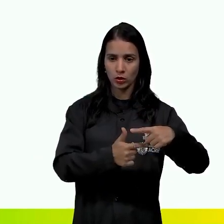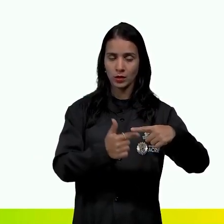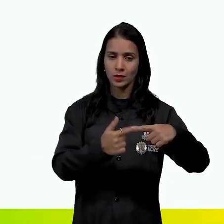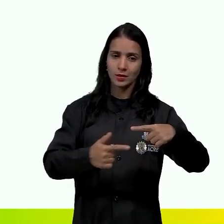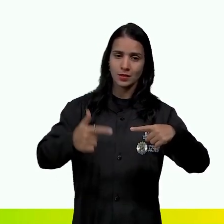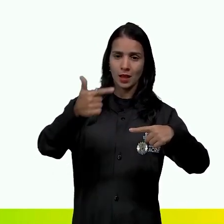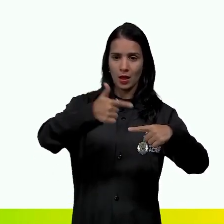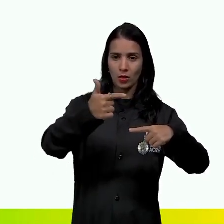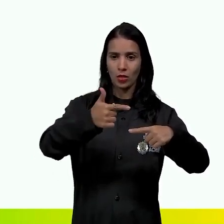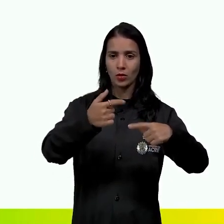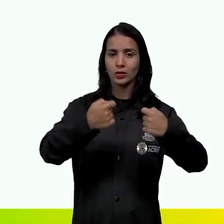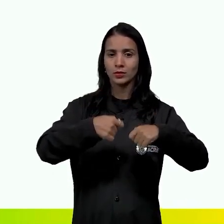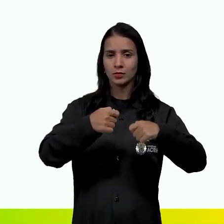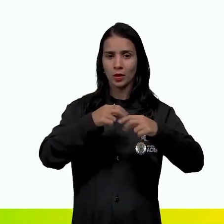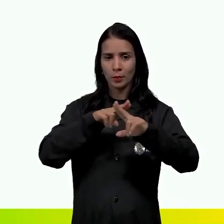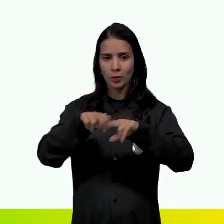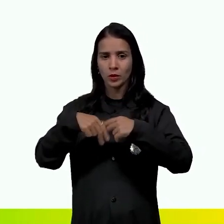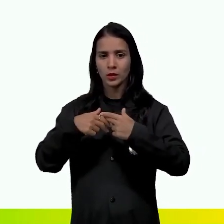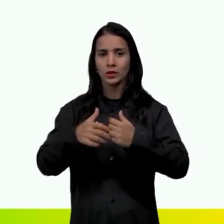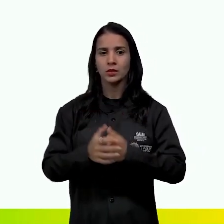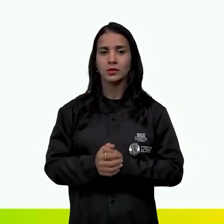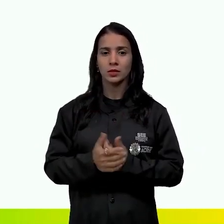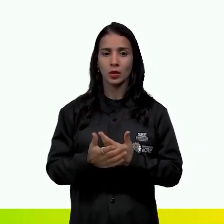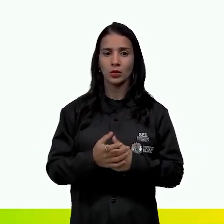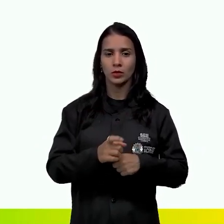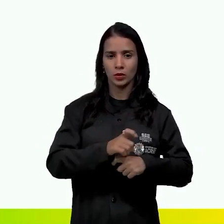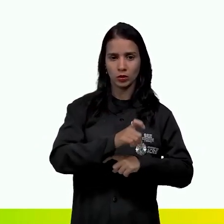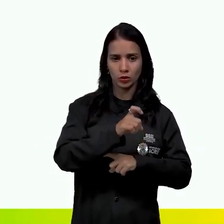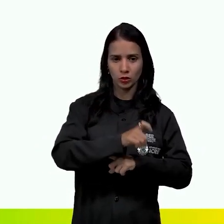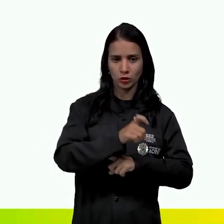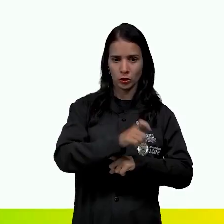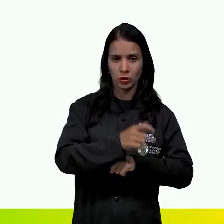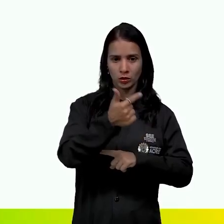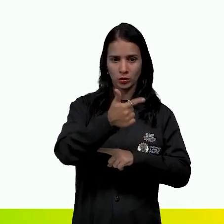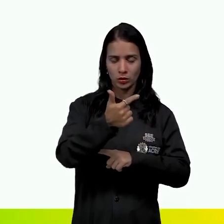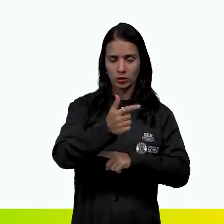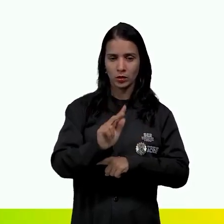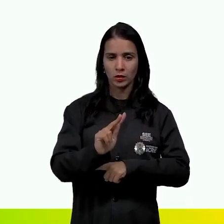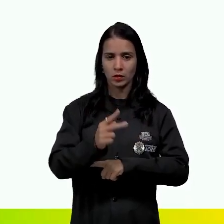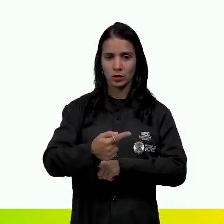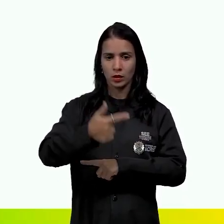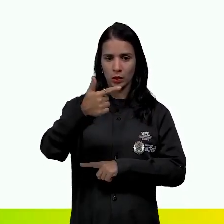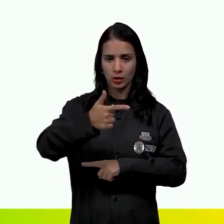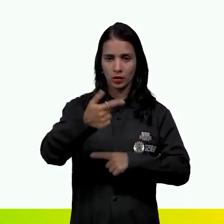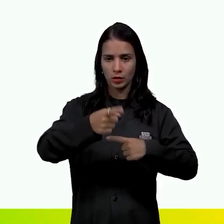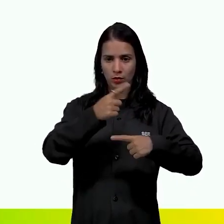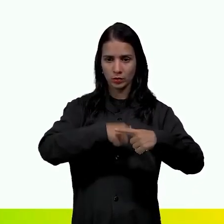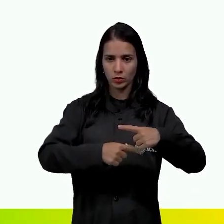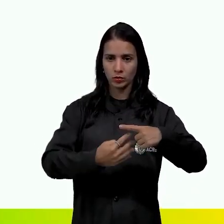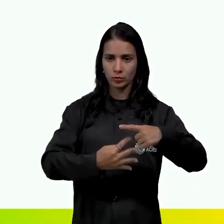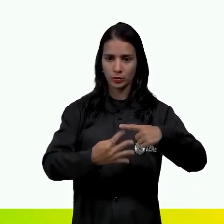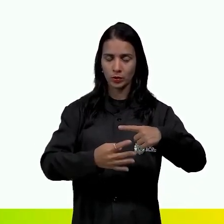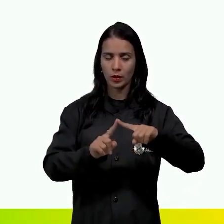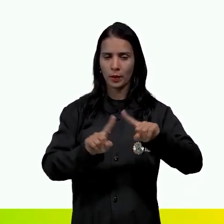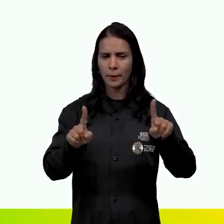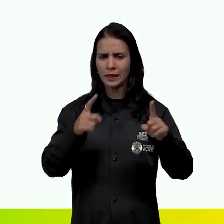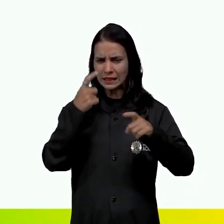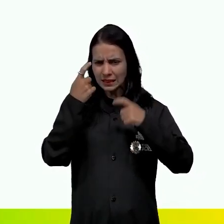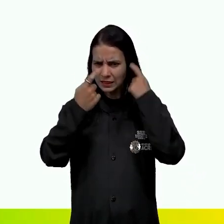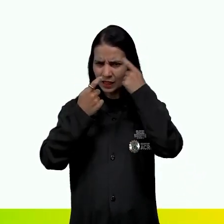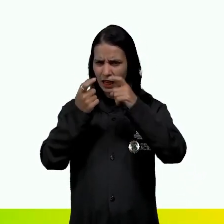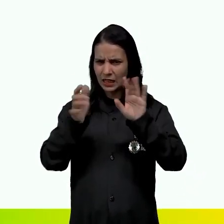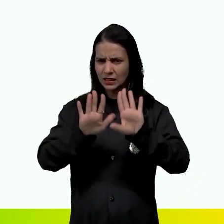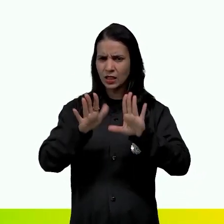fazer, eu vou deixar aqui, mas eu vou fazer essa troca no final, tá bom? Porque agora eu não preciso me preocupar com isso. Deixa